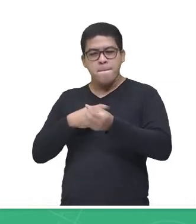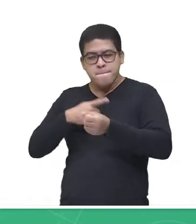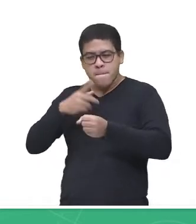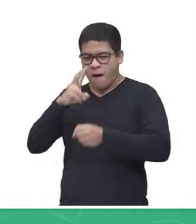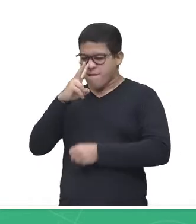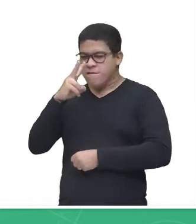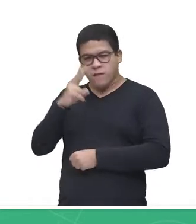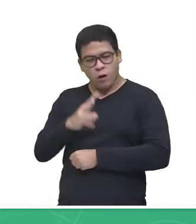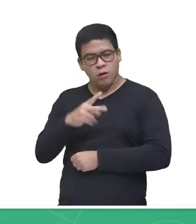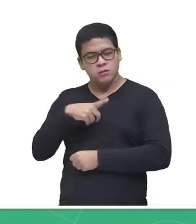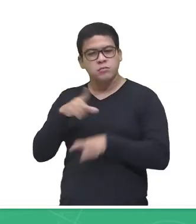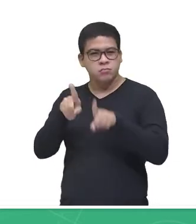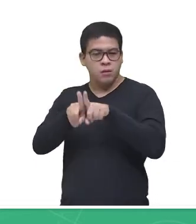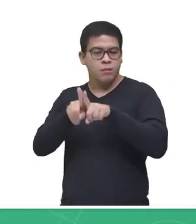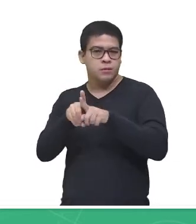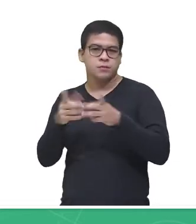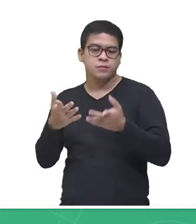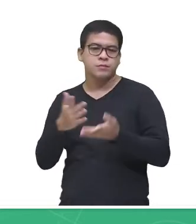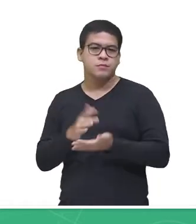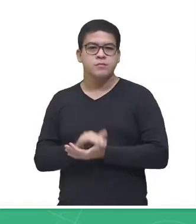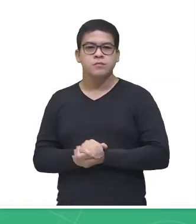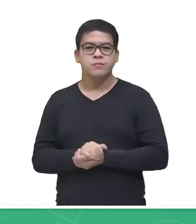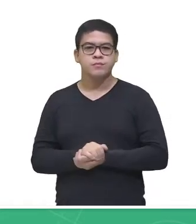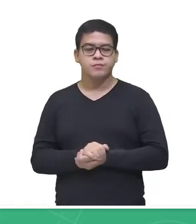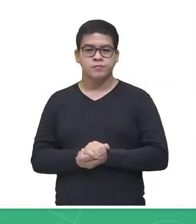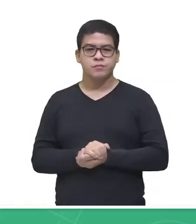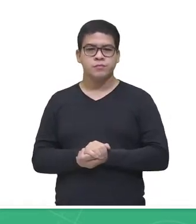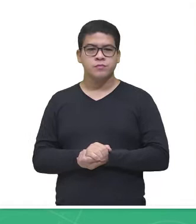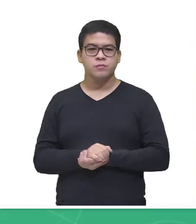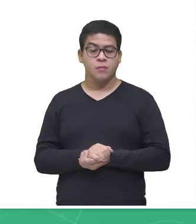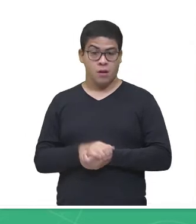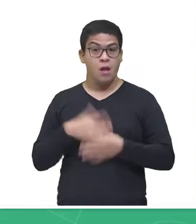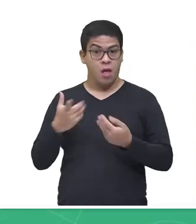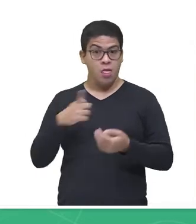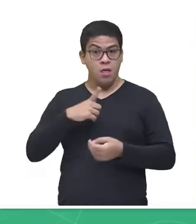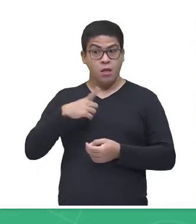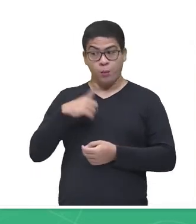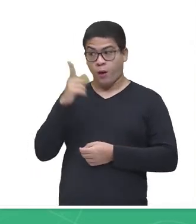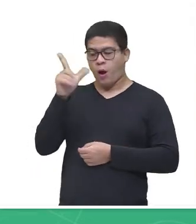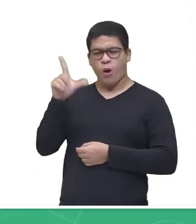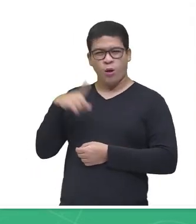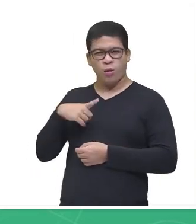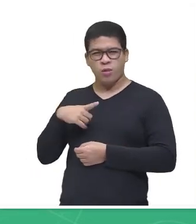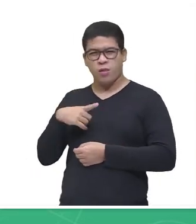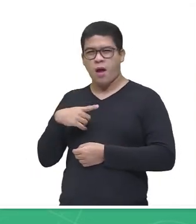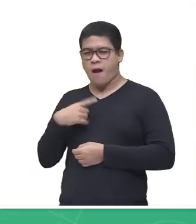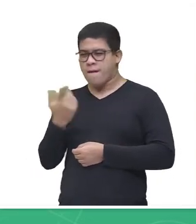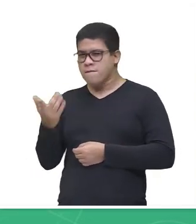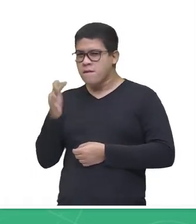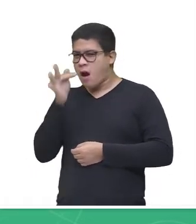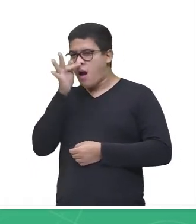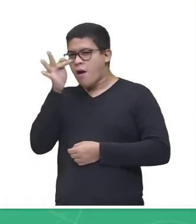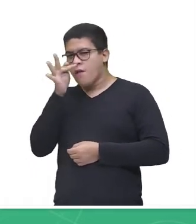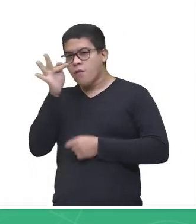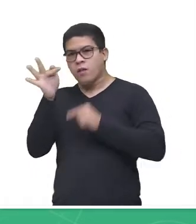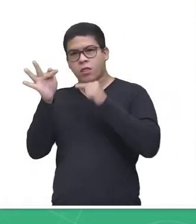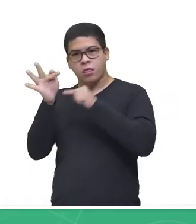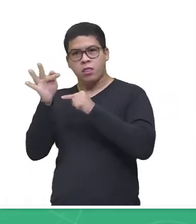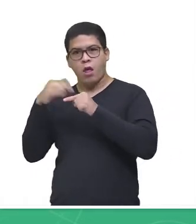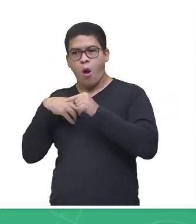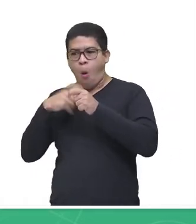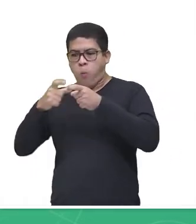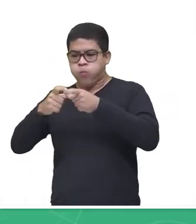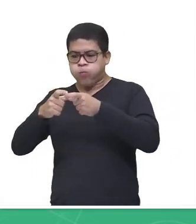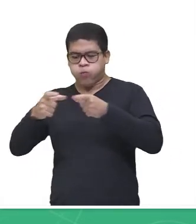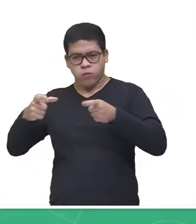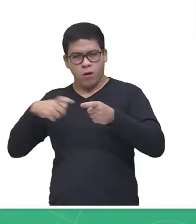ao redor na membrana plasmática, tá? Além disso, as células vegetais também têm grandes vacúolos,